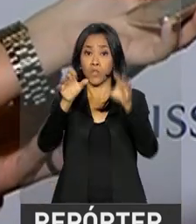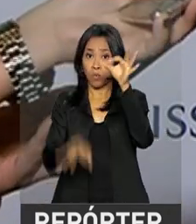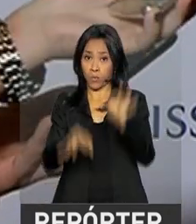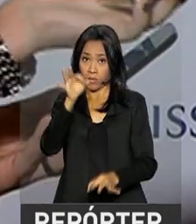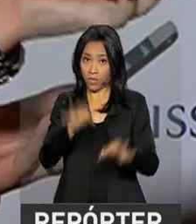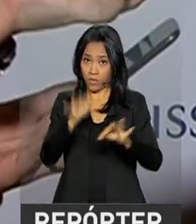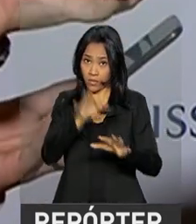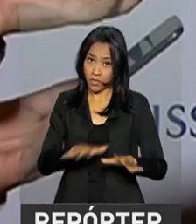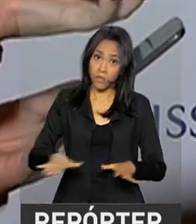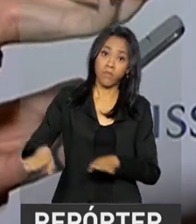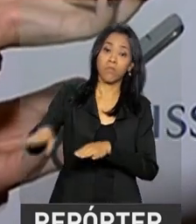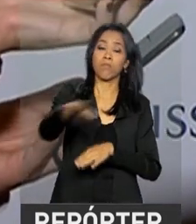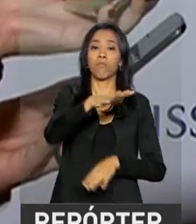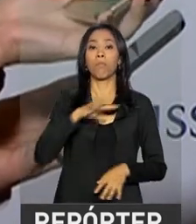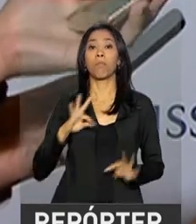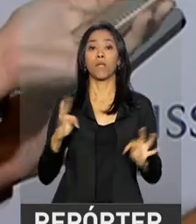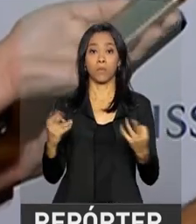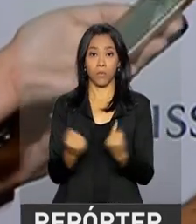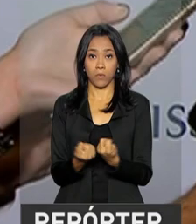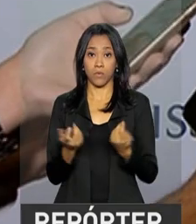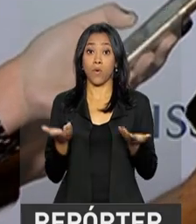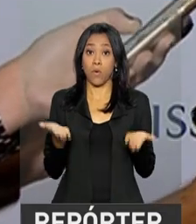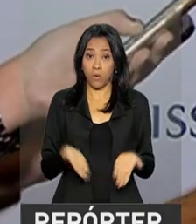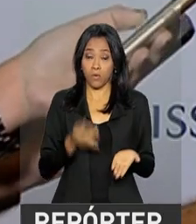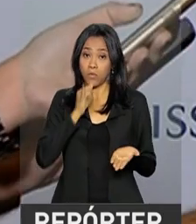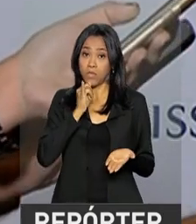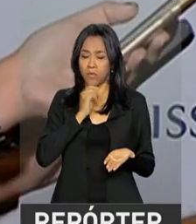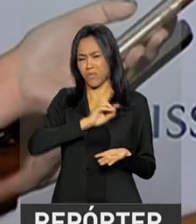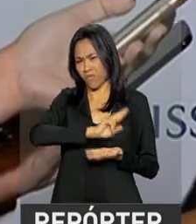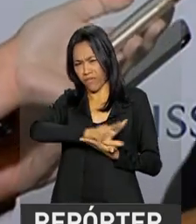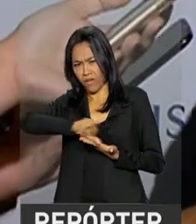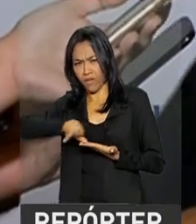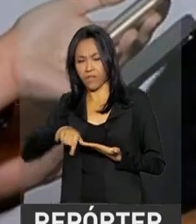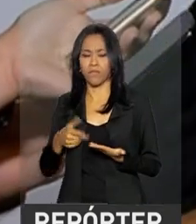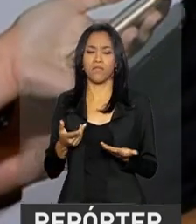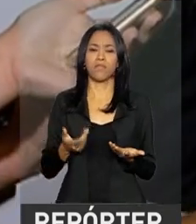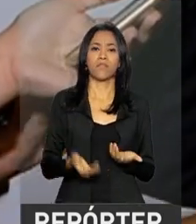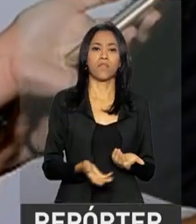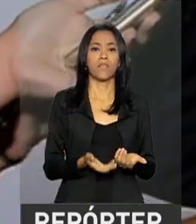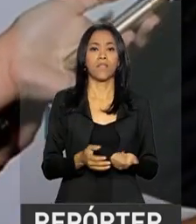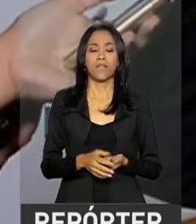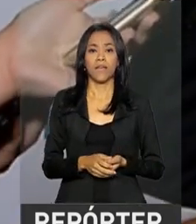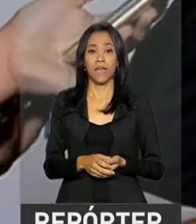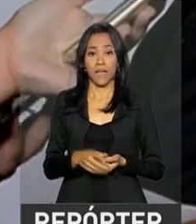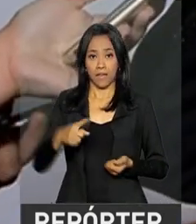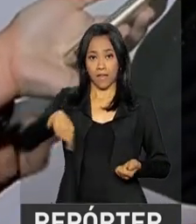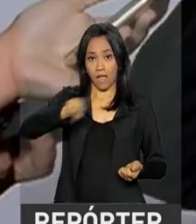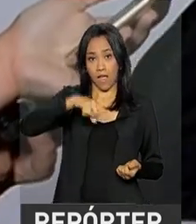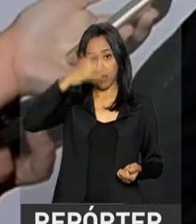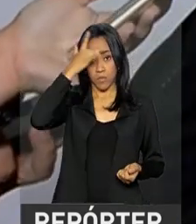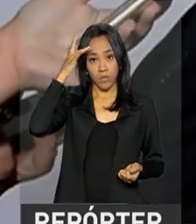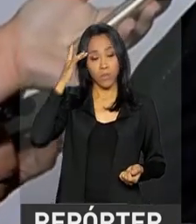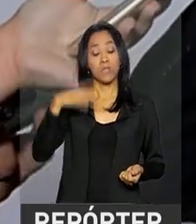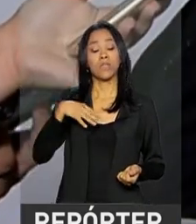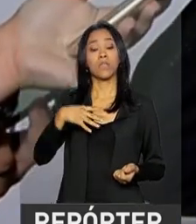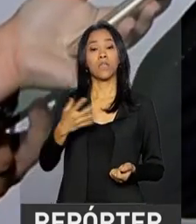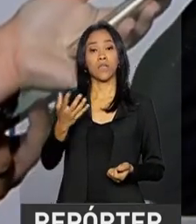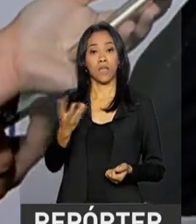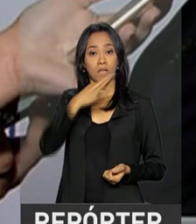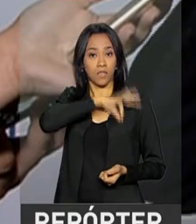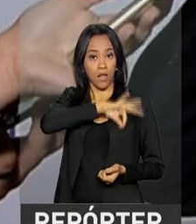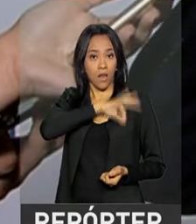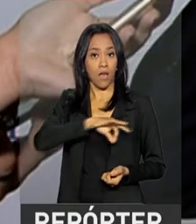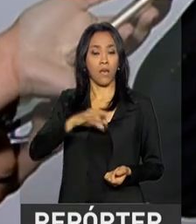todos. Hoje, por exemplo, só para dar um exemplo, são vários, as pessoas que ganham menos, isto